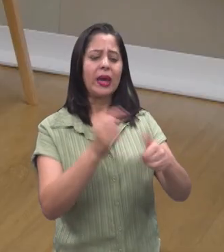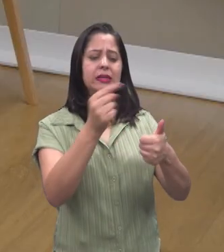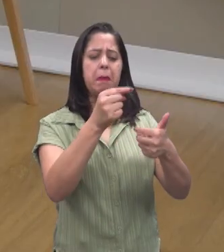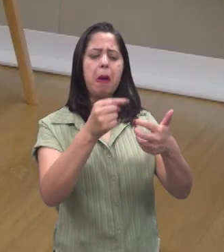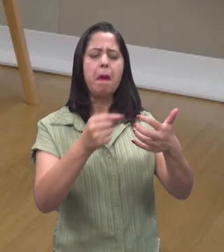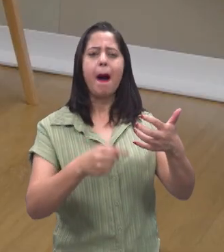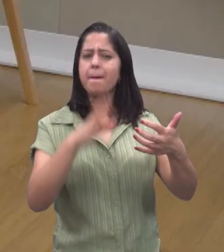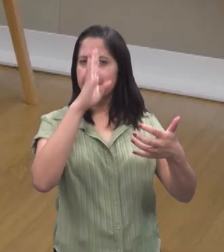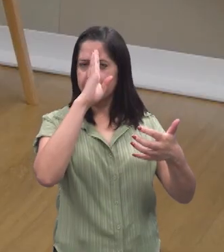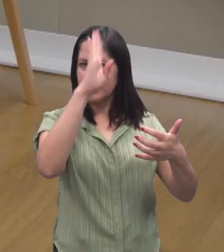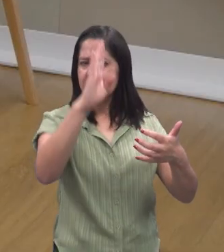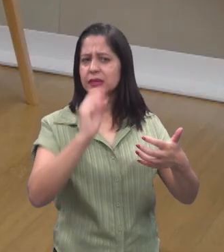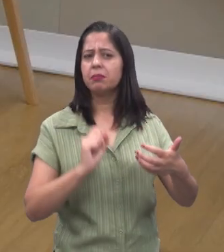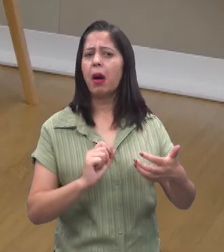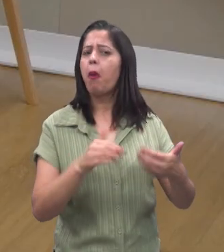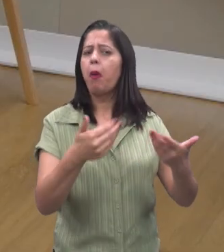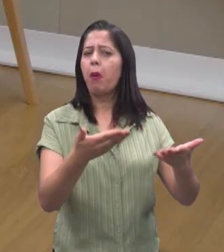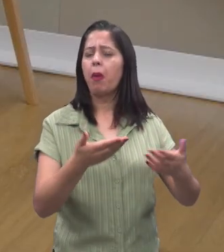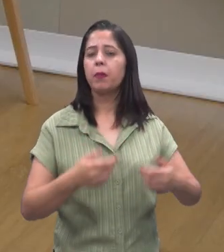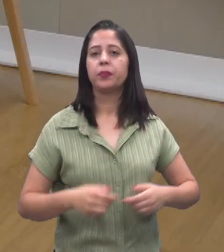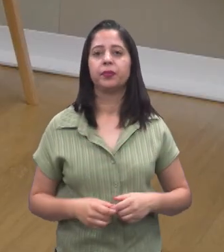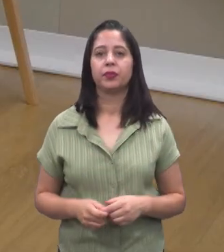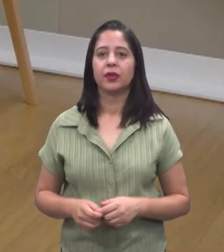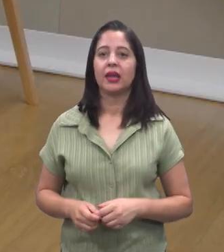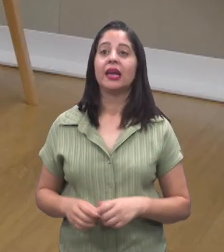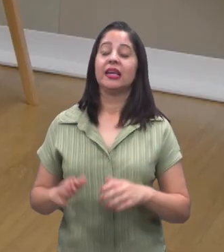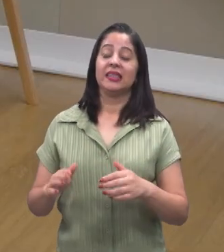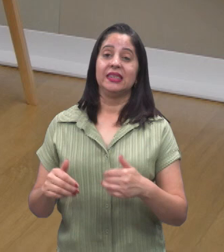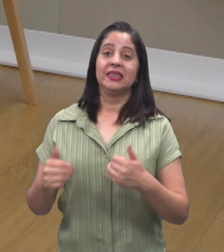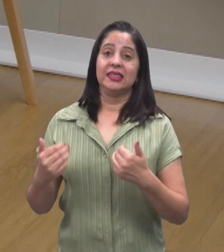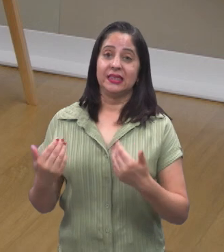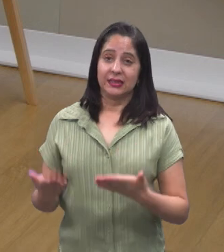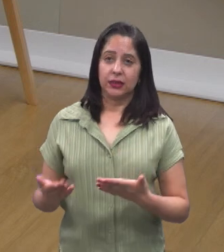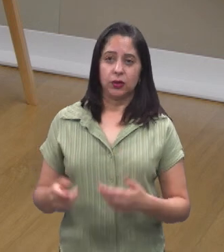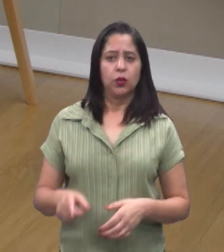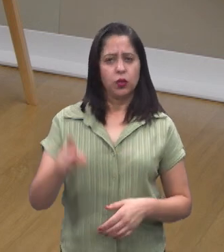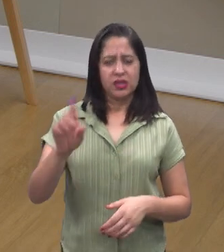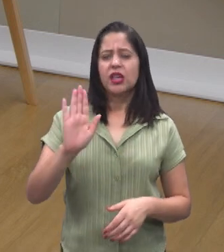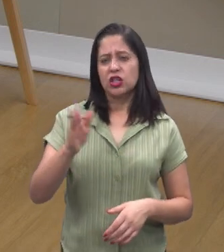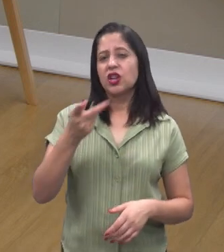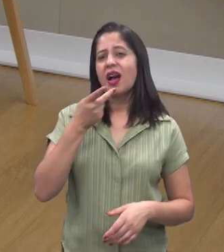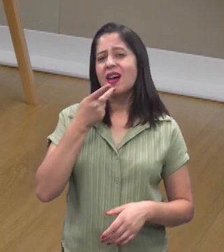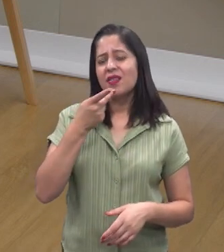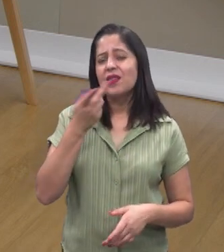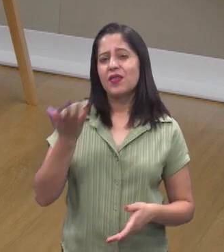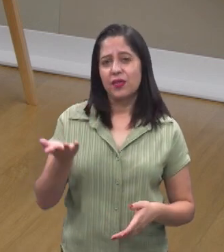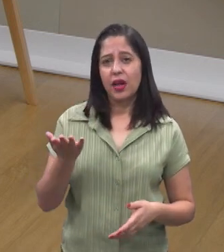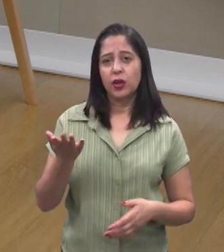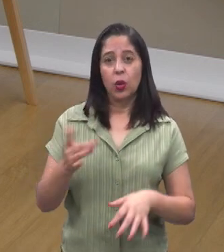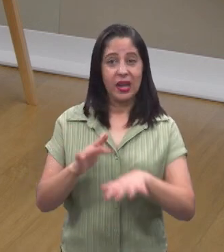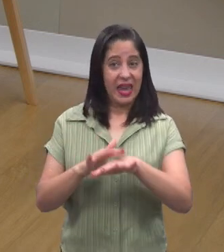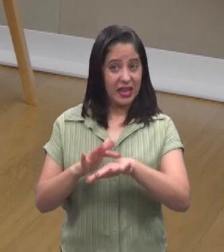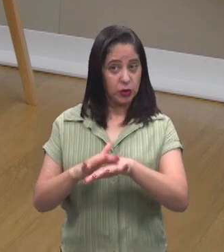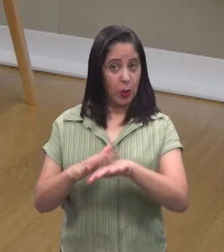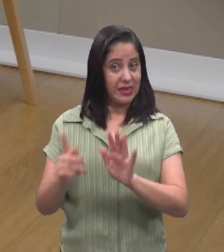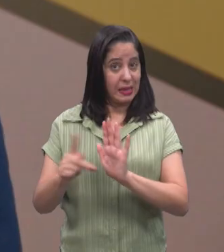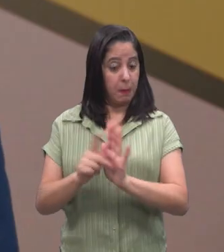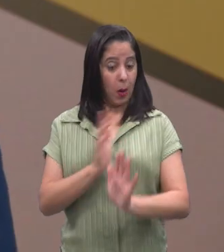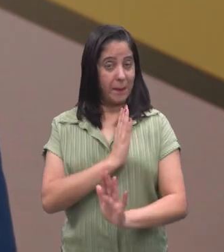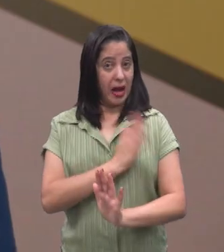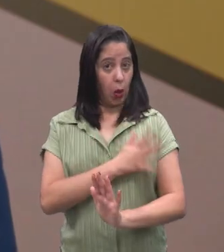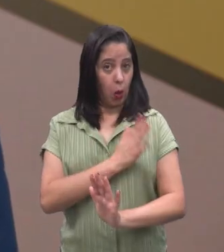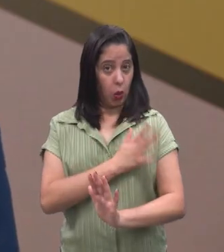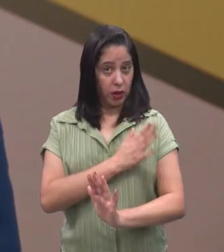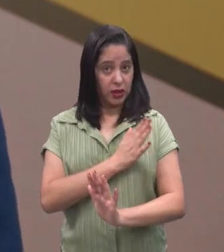que afetam a saúde do nosso coração? Tá, a gente considera, que você disse muito bem no começo, né, que as doenças cardiovasculares